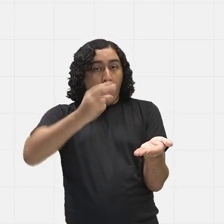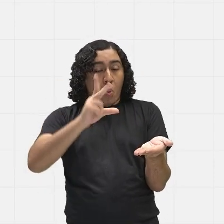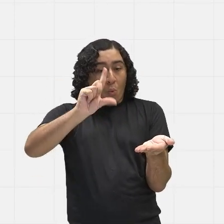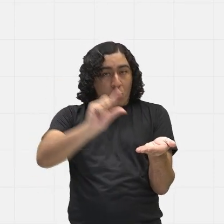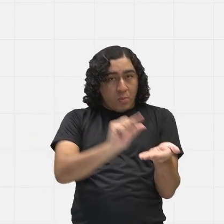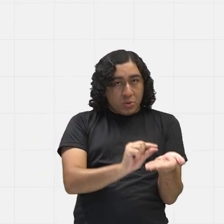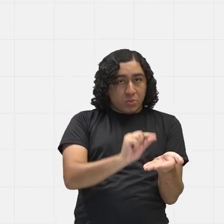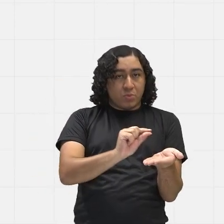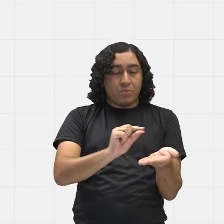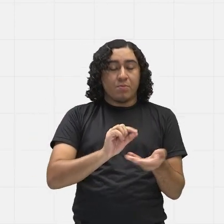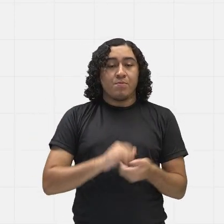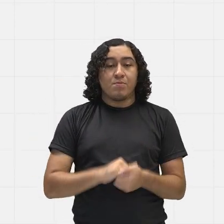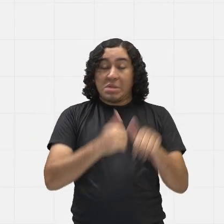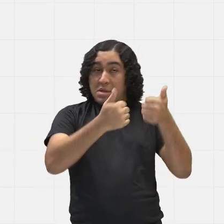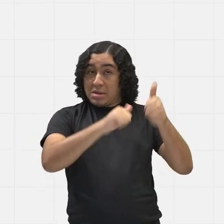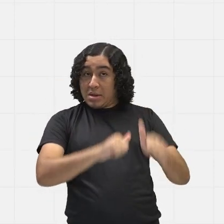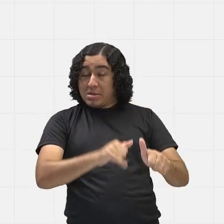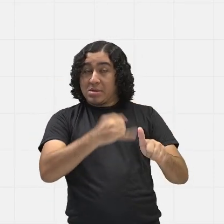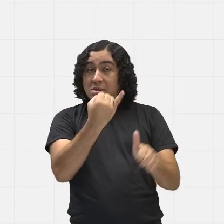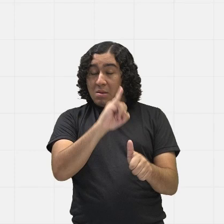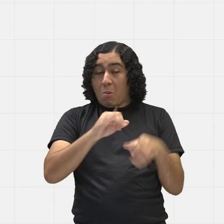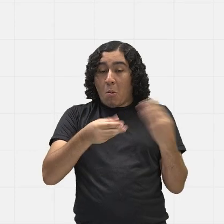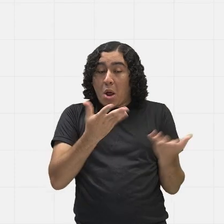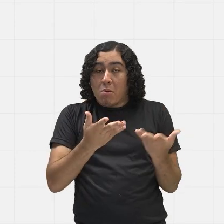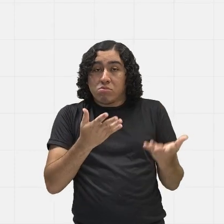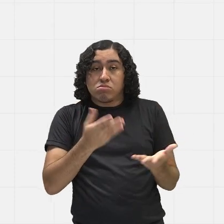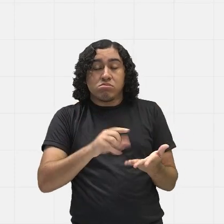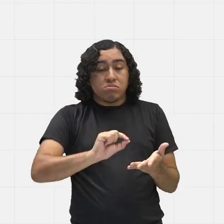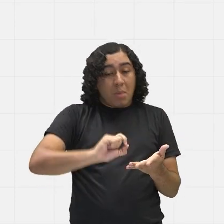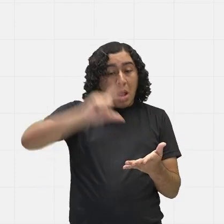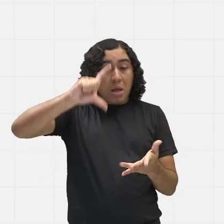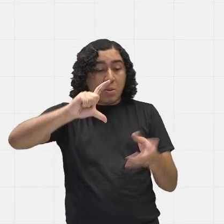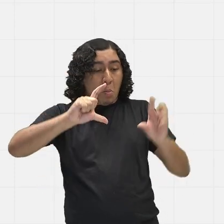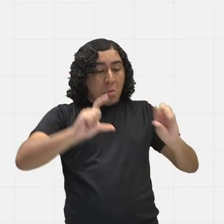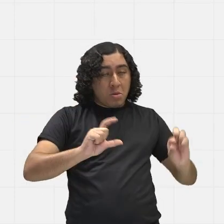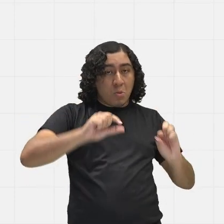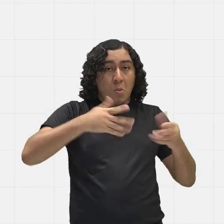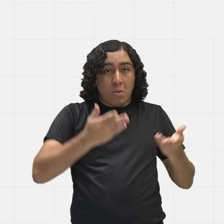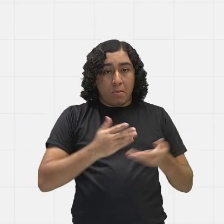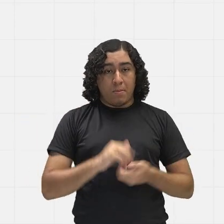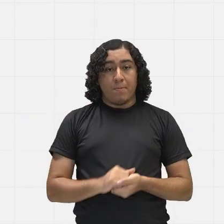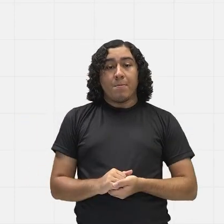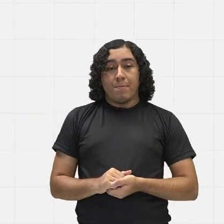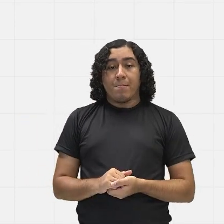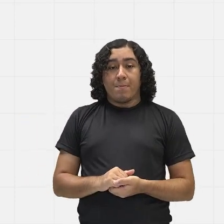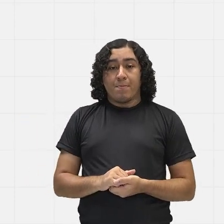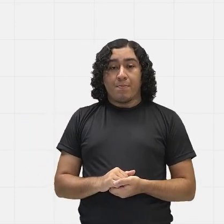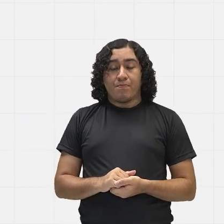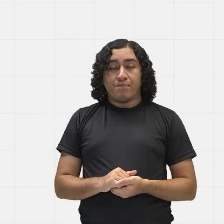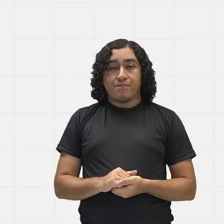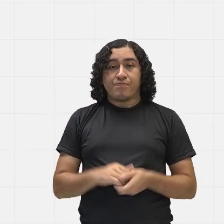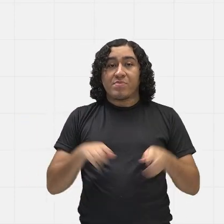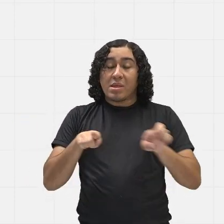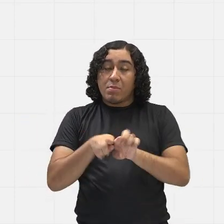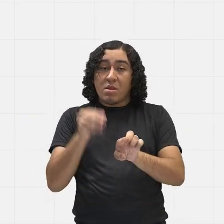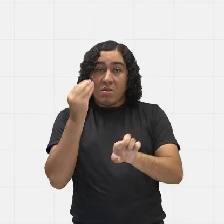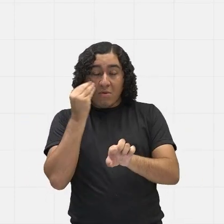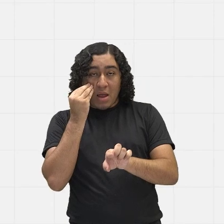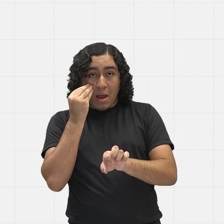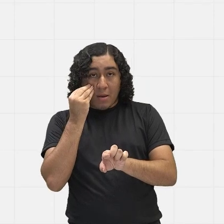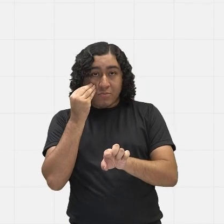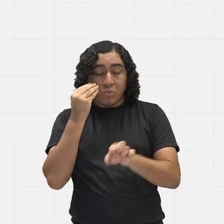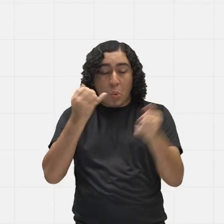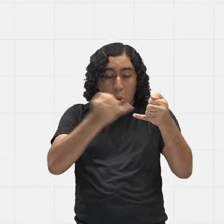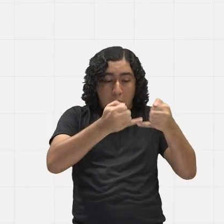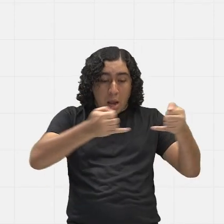nele e verifica se ele está setado no volume máximo lá também, tá? E verificar também o encaixe, caso o seu cabo seja